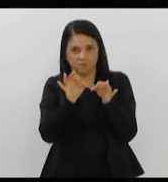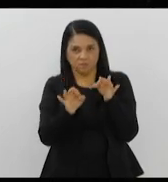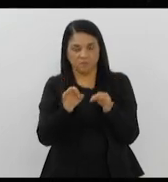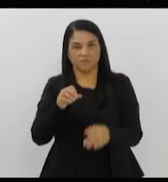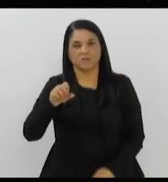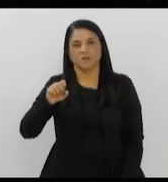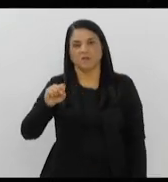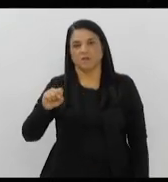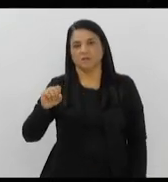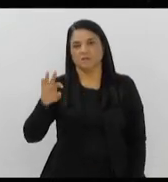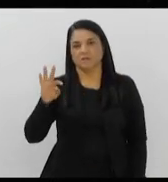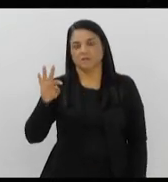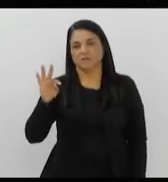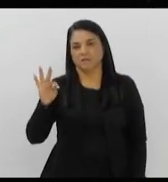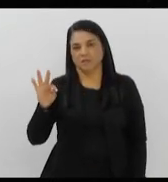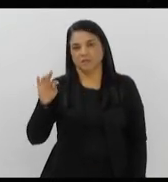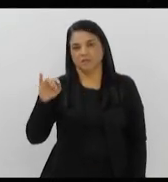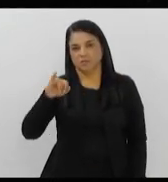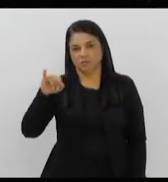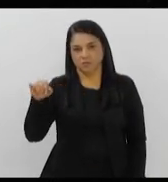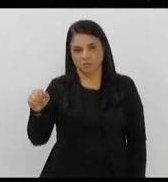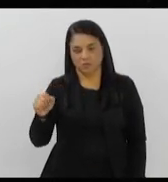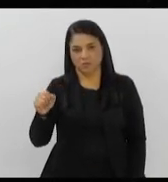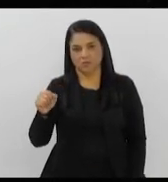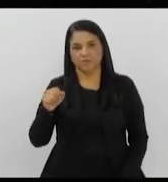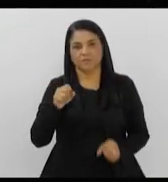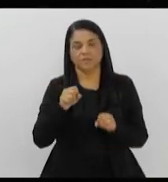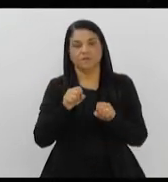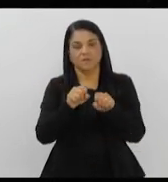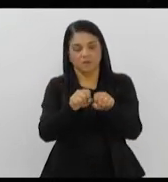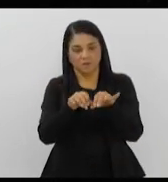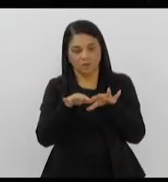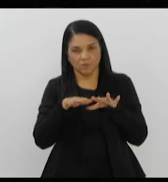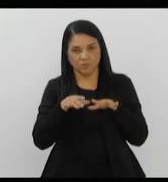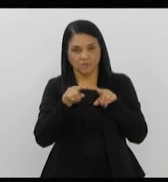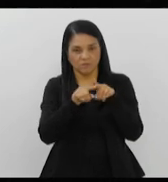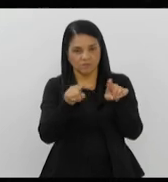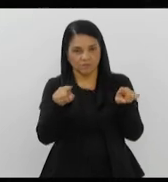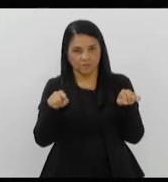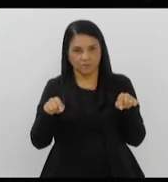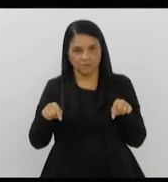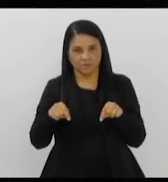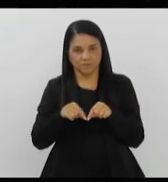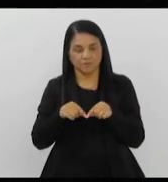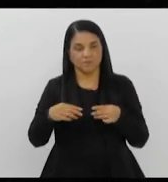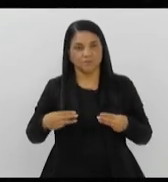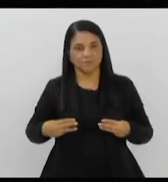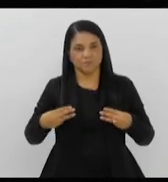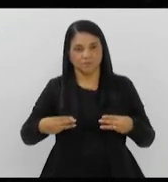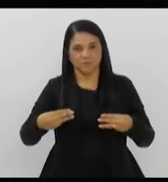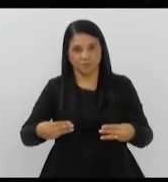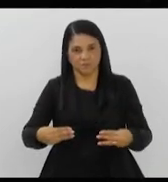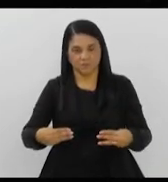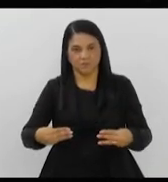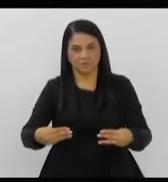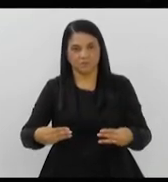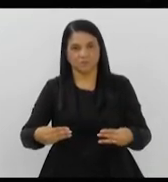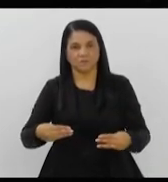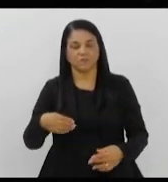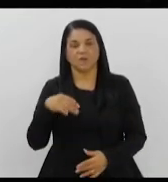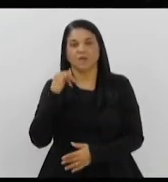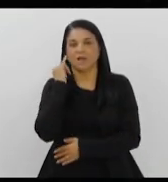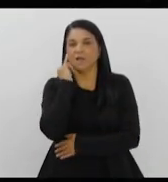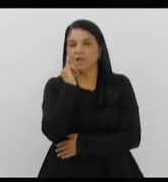STJ, em audiência no gabinete do ministro,